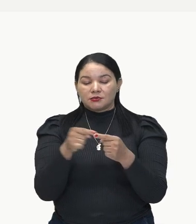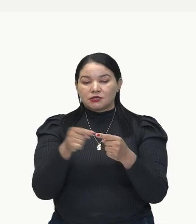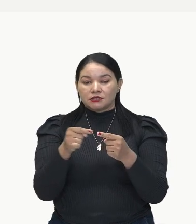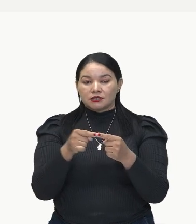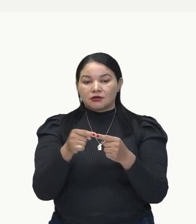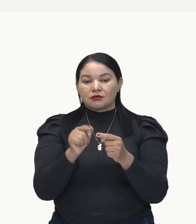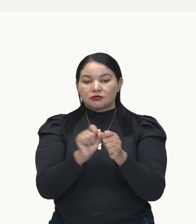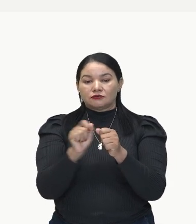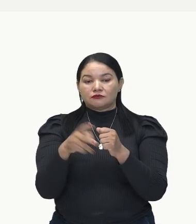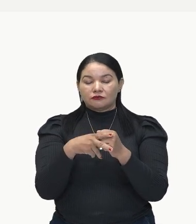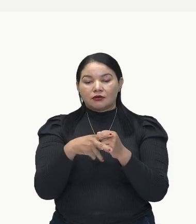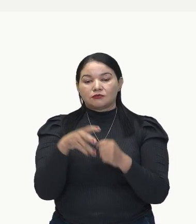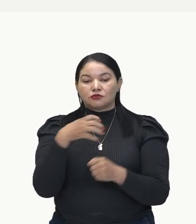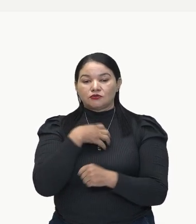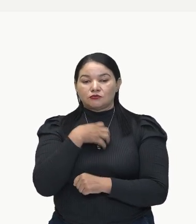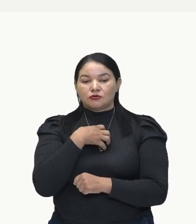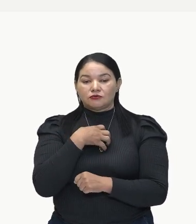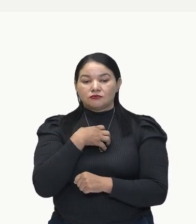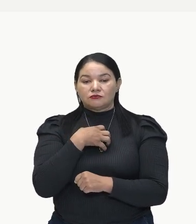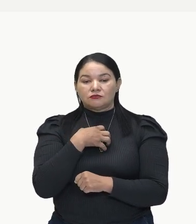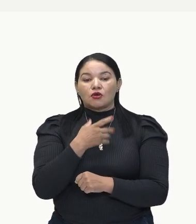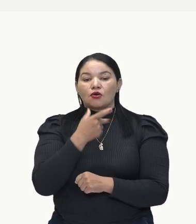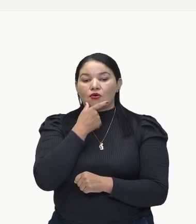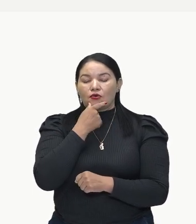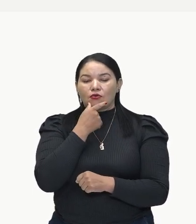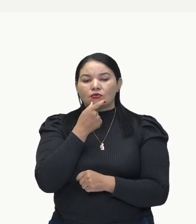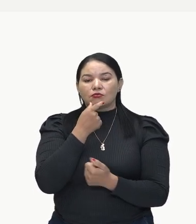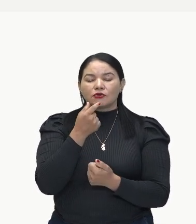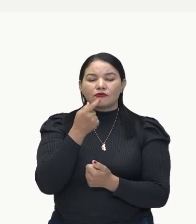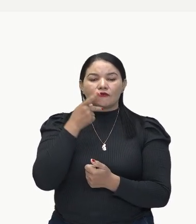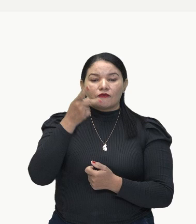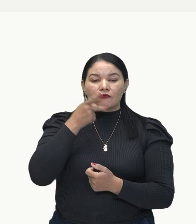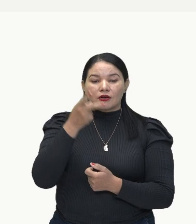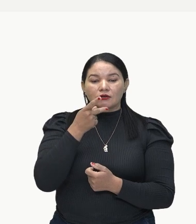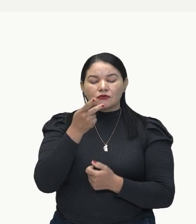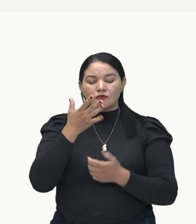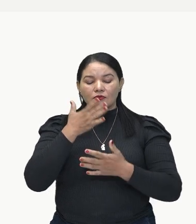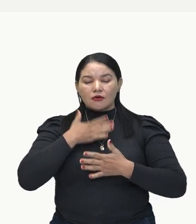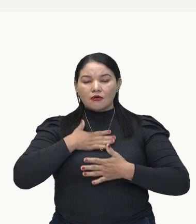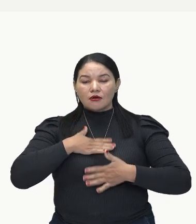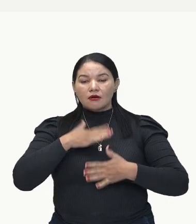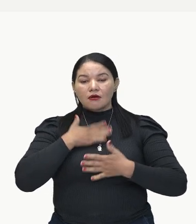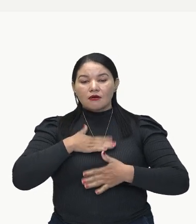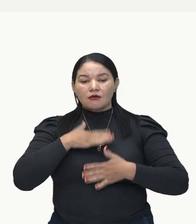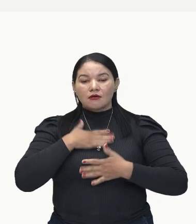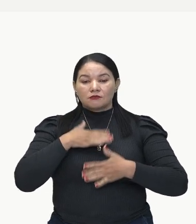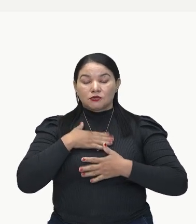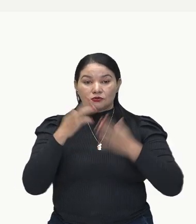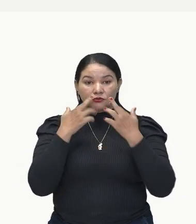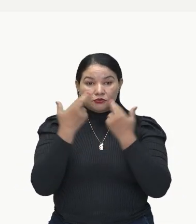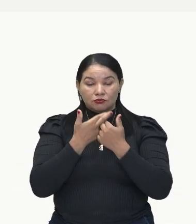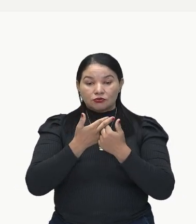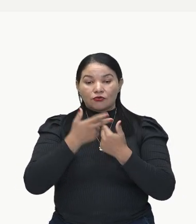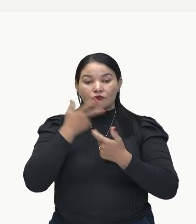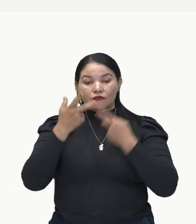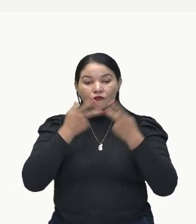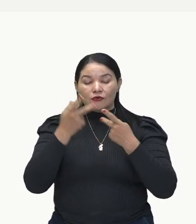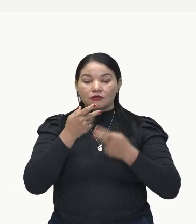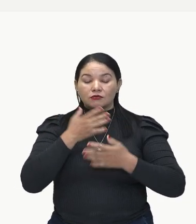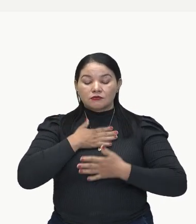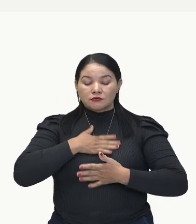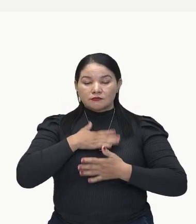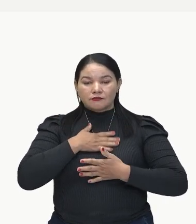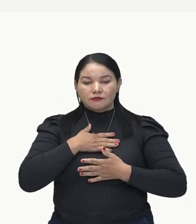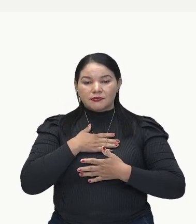falou calmamente durante a reunião. Eu tenho aqui um modificador. Ele falou de